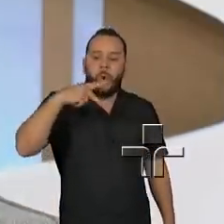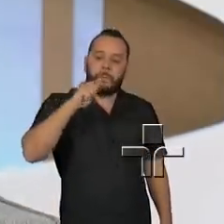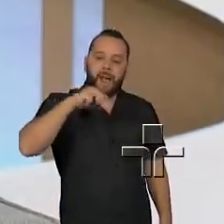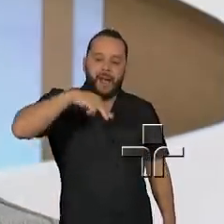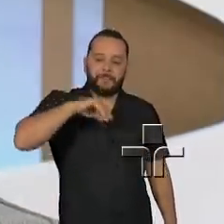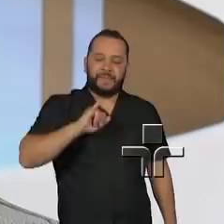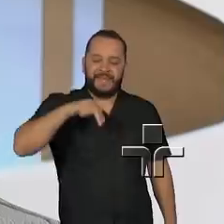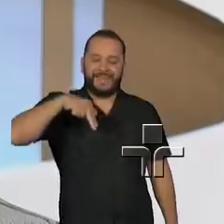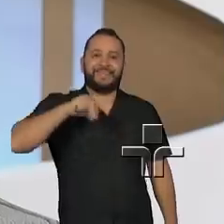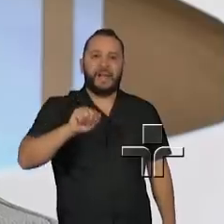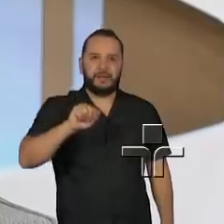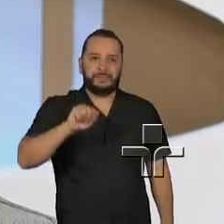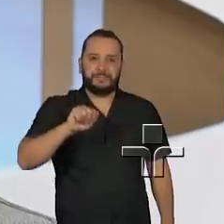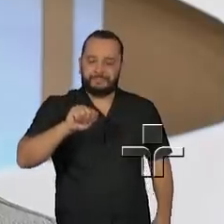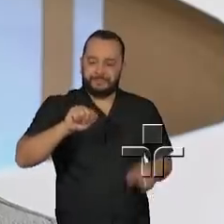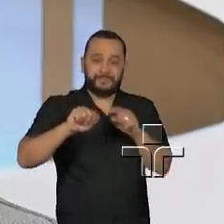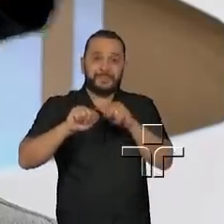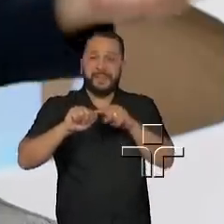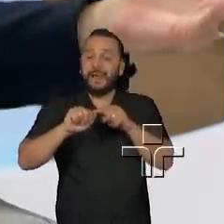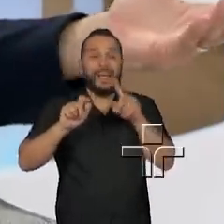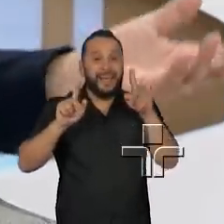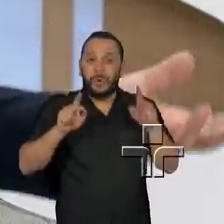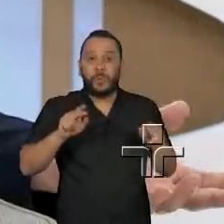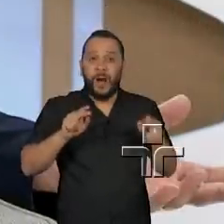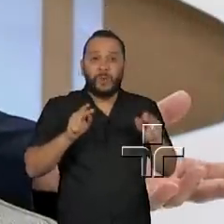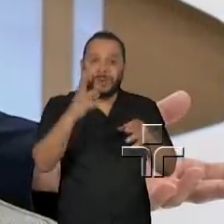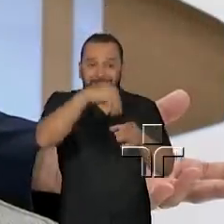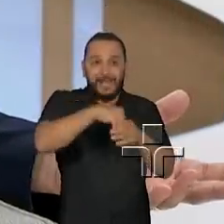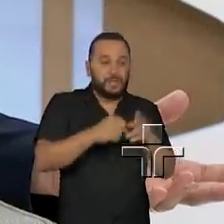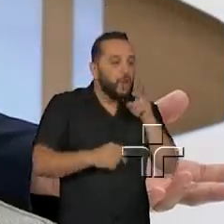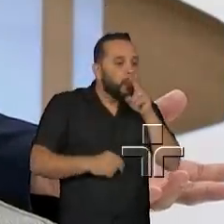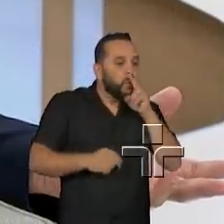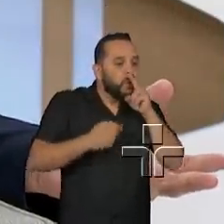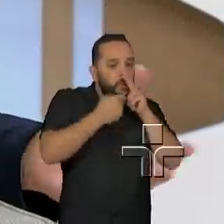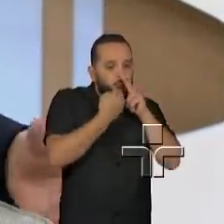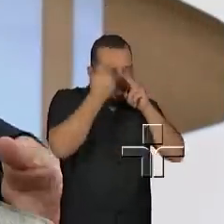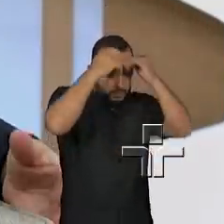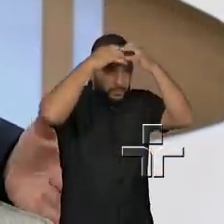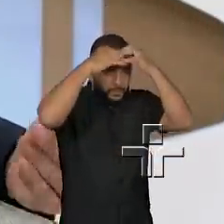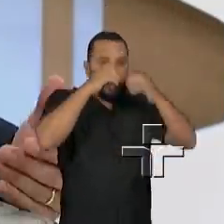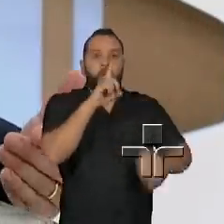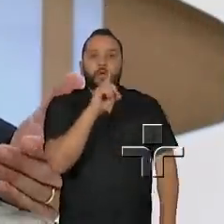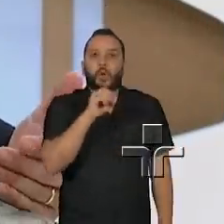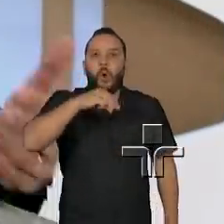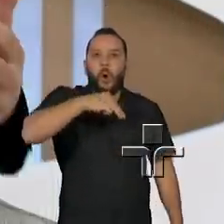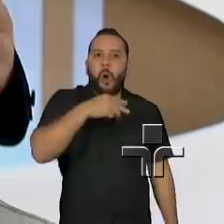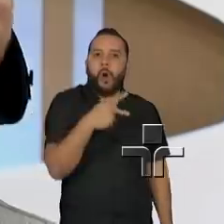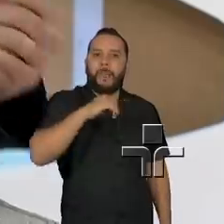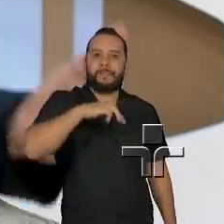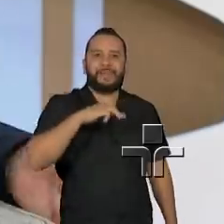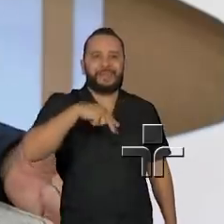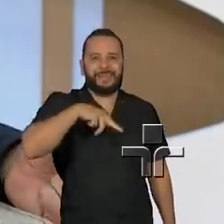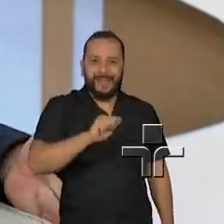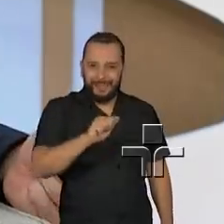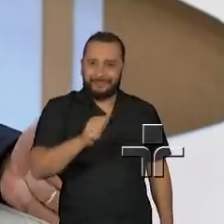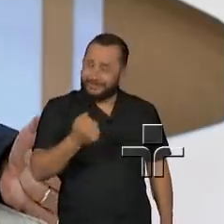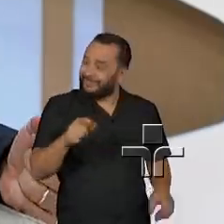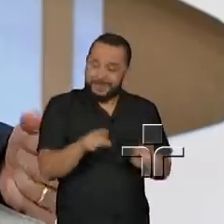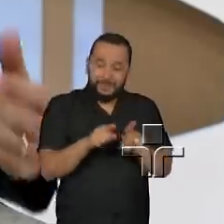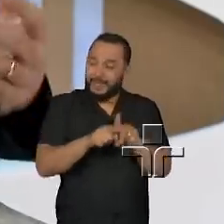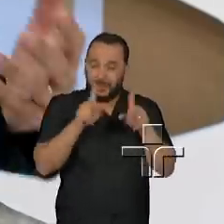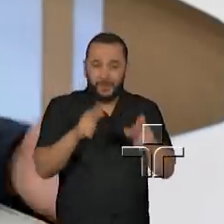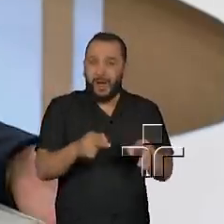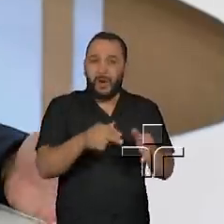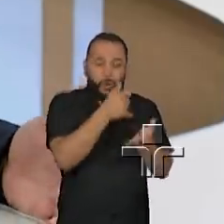São os mesmos mecanismos envolvidos, por exemplo, no tabagismo ou no uso da cocaína. Então, a gente tem que ter moderação. Quando você me perguntou sobre drogas, eu falei, a gente